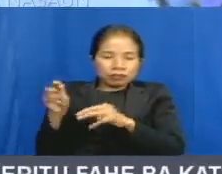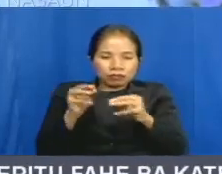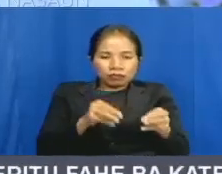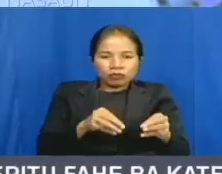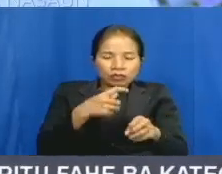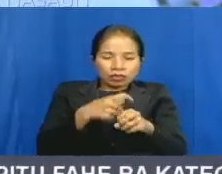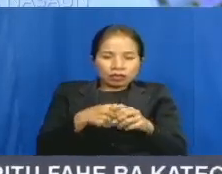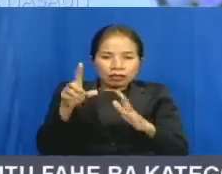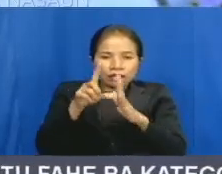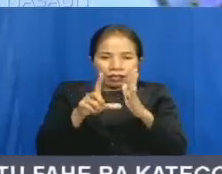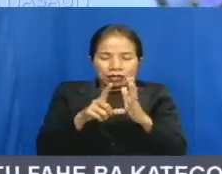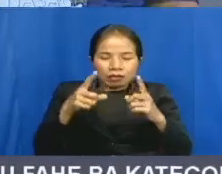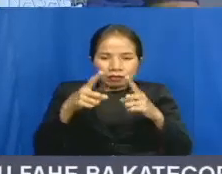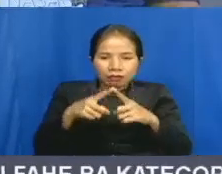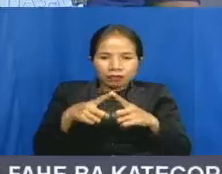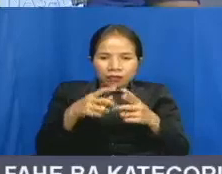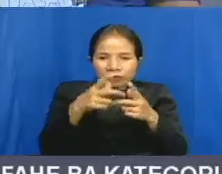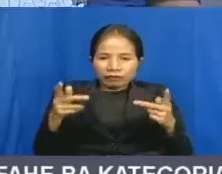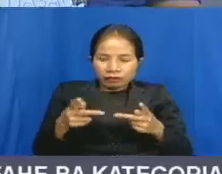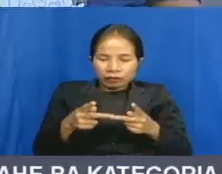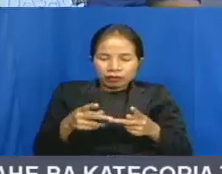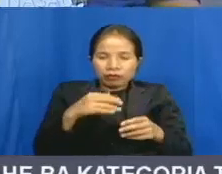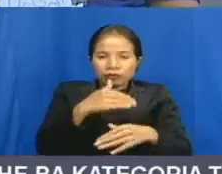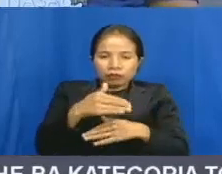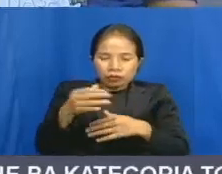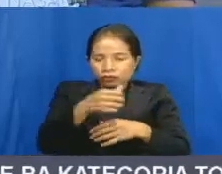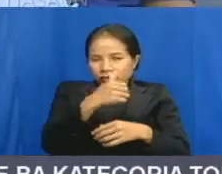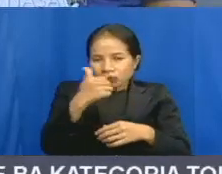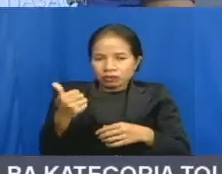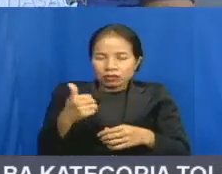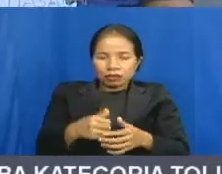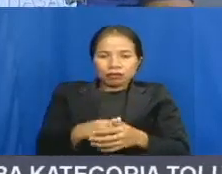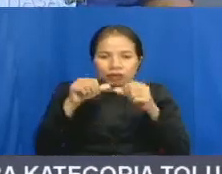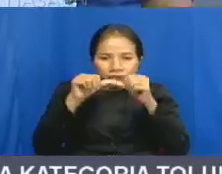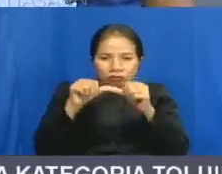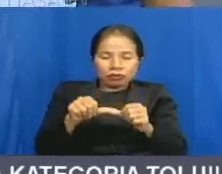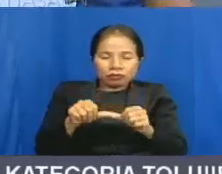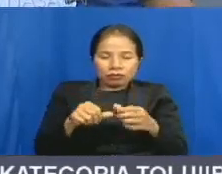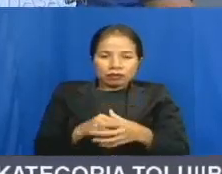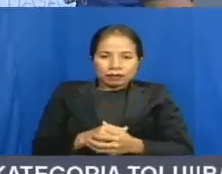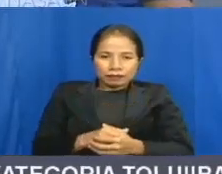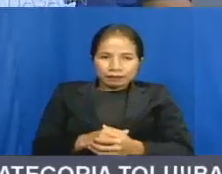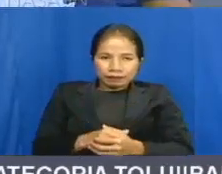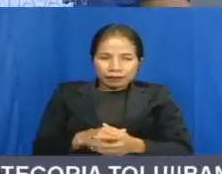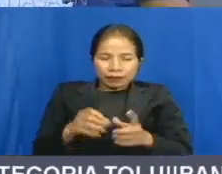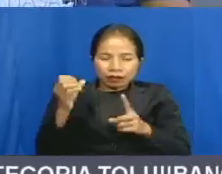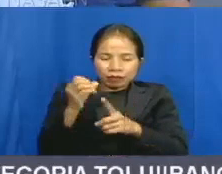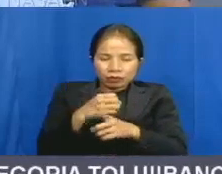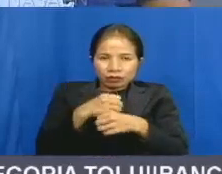Climática, Lei para Biodiversidade. No processo Siracelo, Knebe, mas continua lá. Portugal a tu